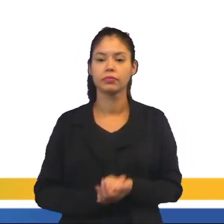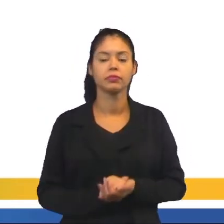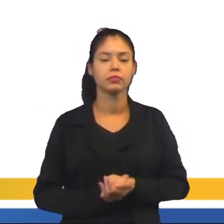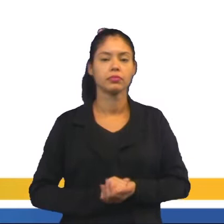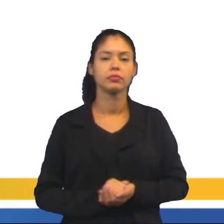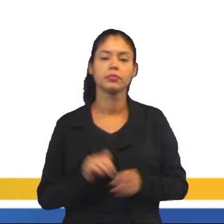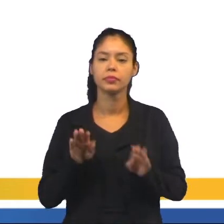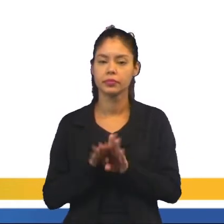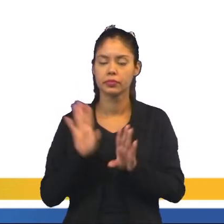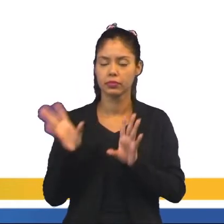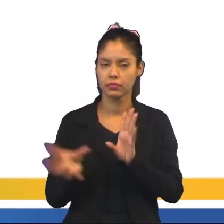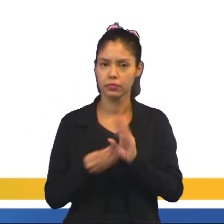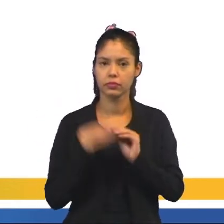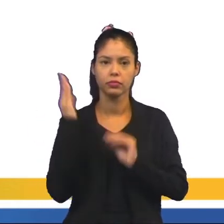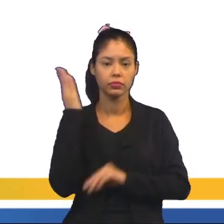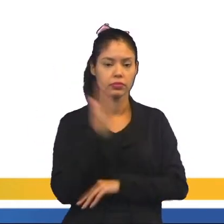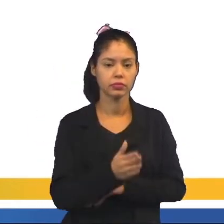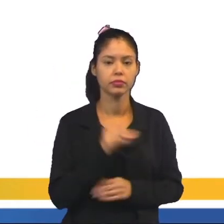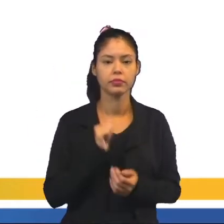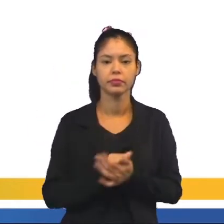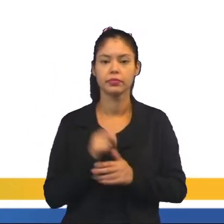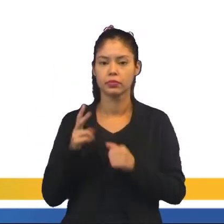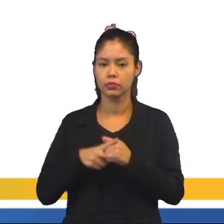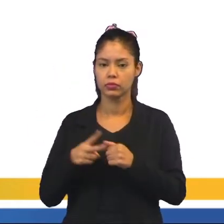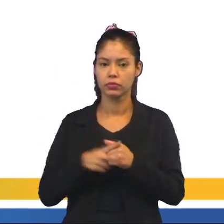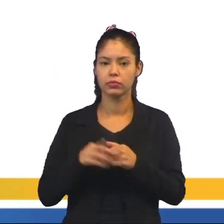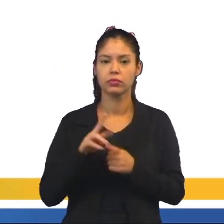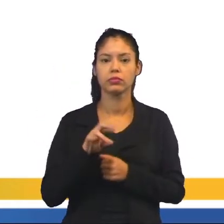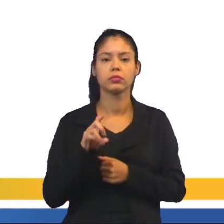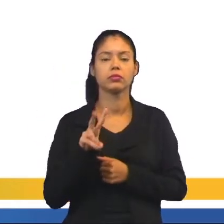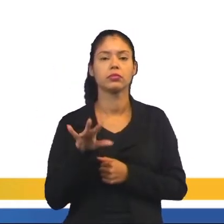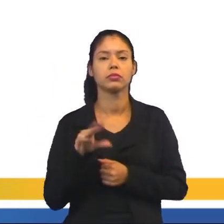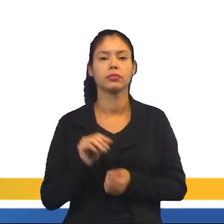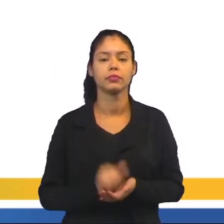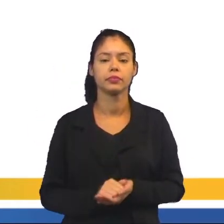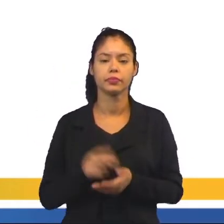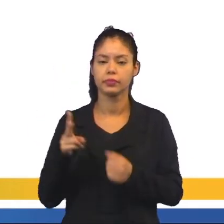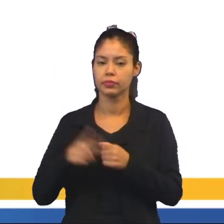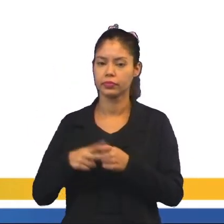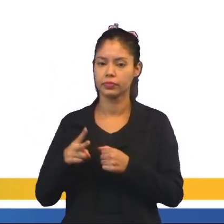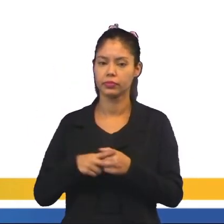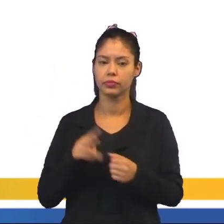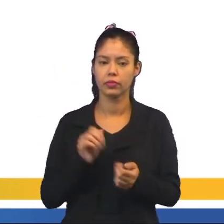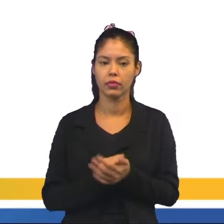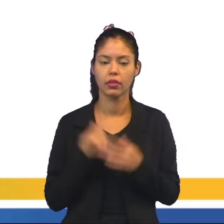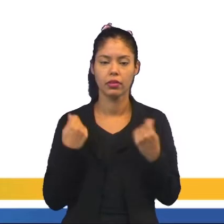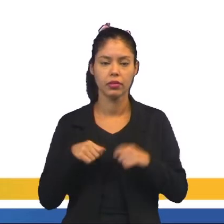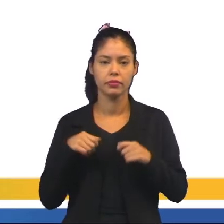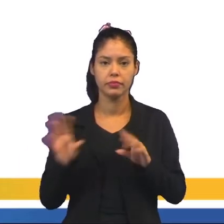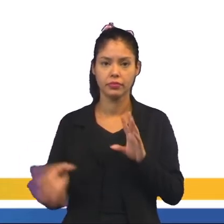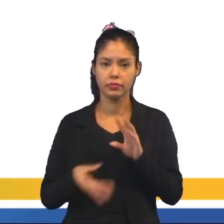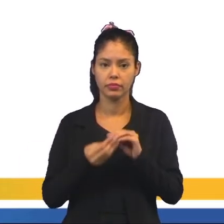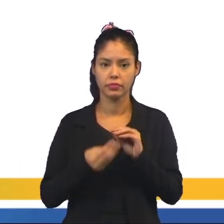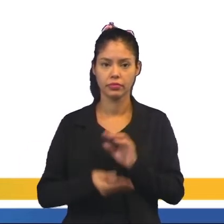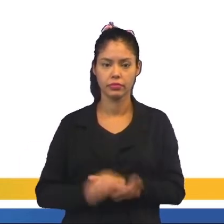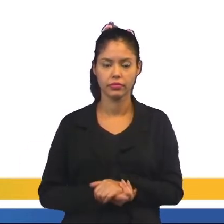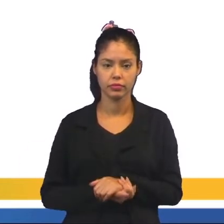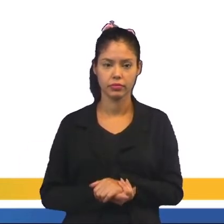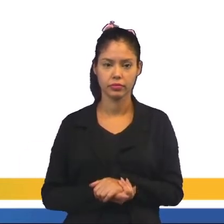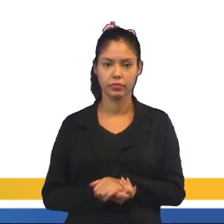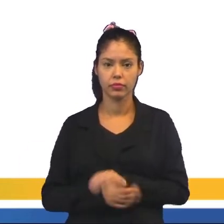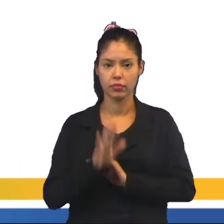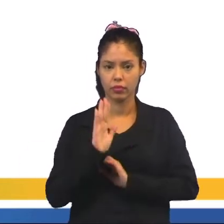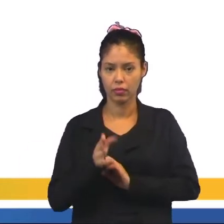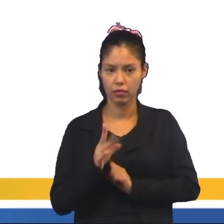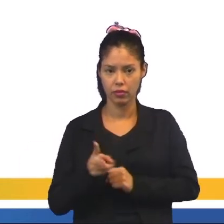relógio ali também complemento direto né de um verbo transitivo então verbo transitivo precisa de um complemento tá